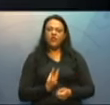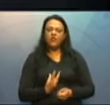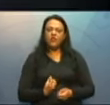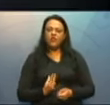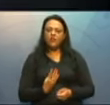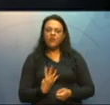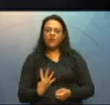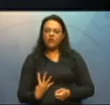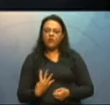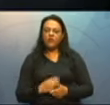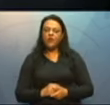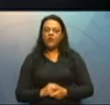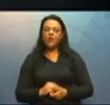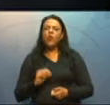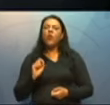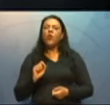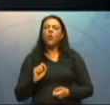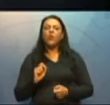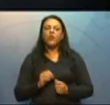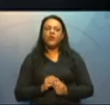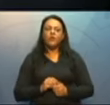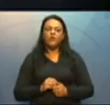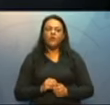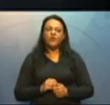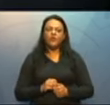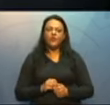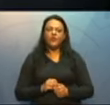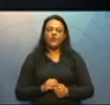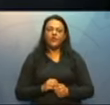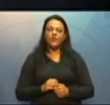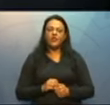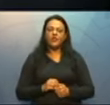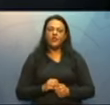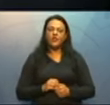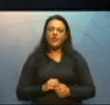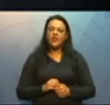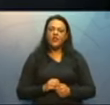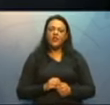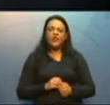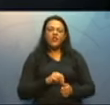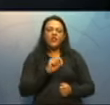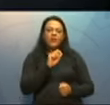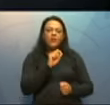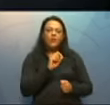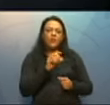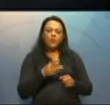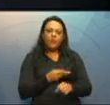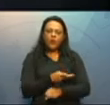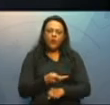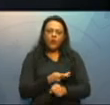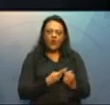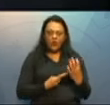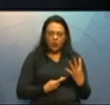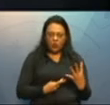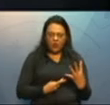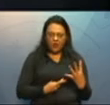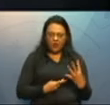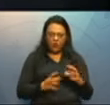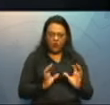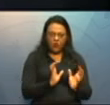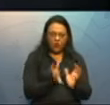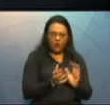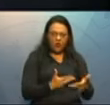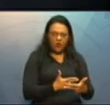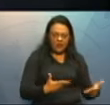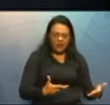224, vamos preencher as 4 hortaliças que podem ser cultivadas durante